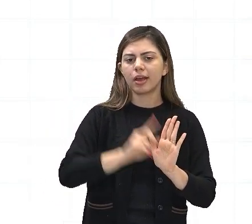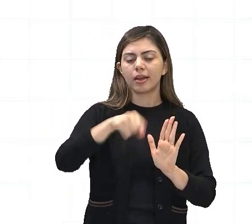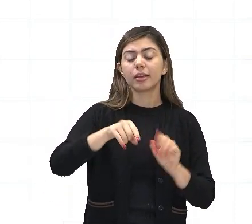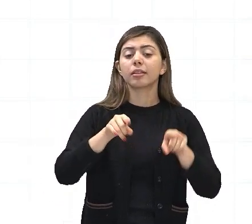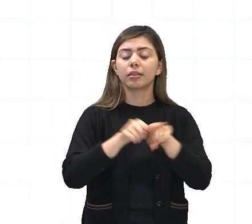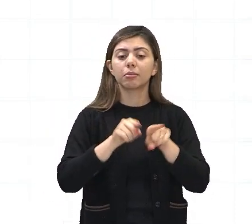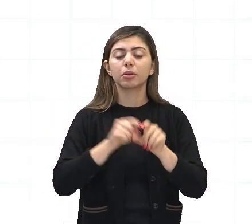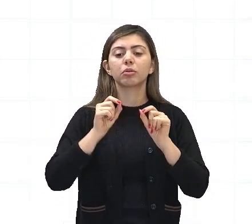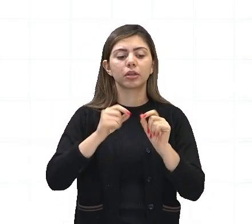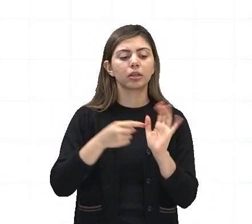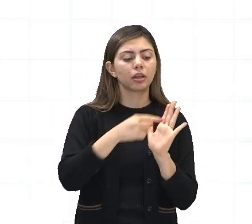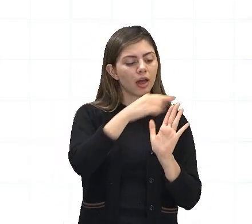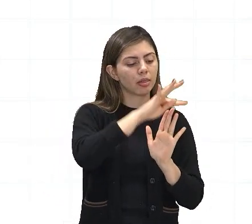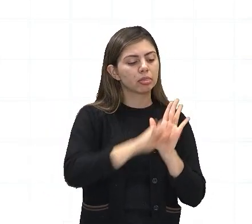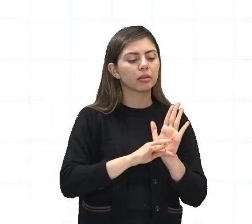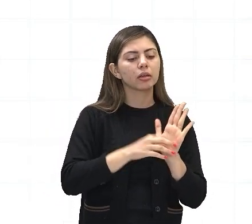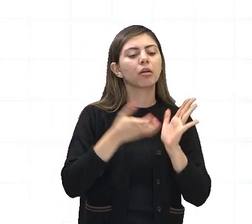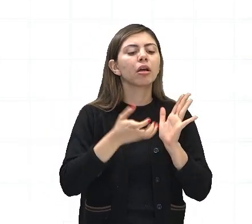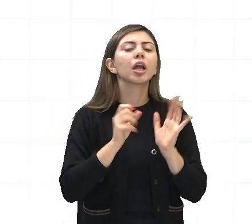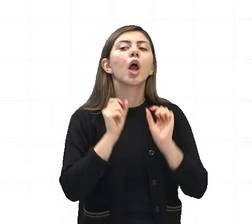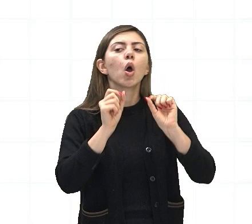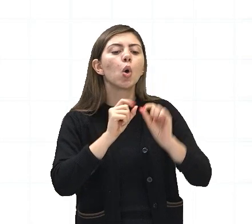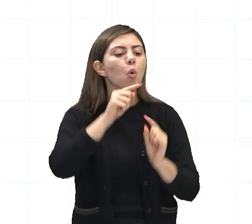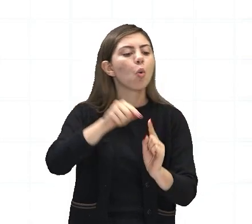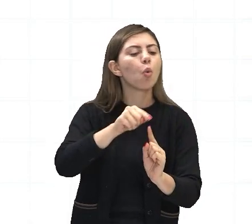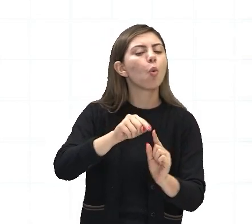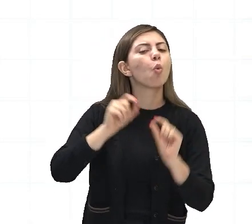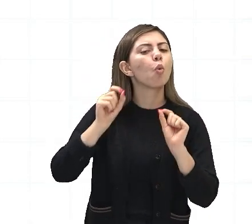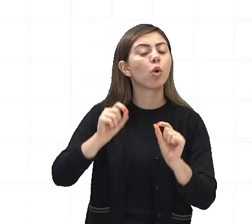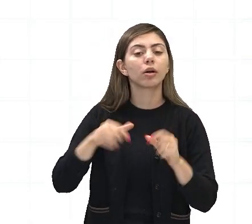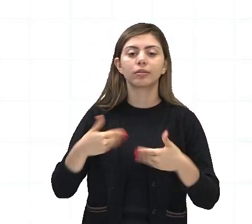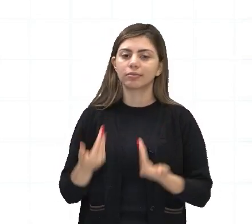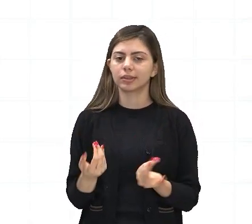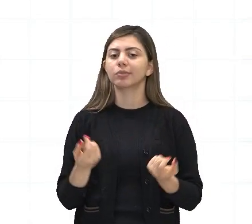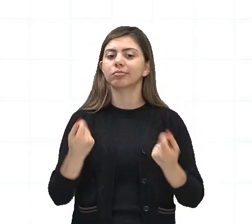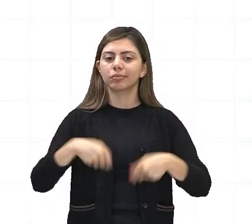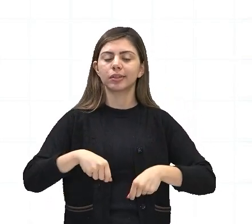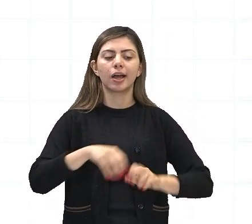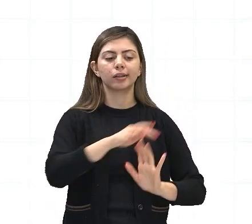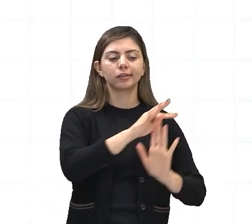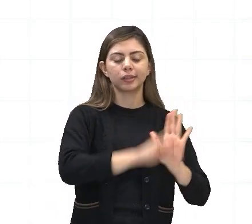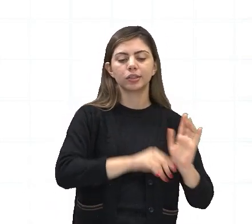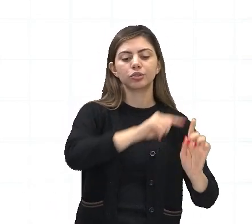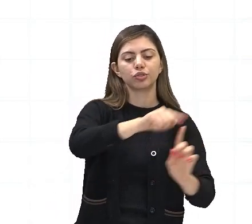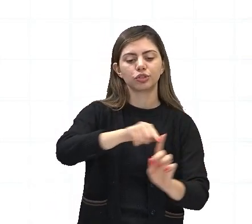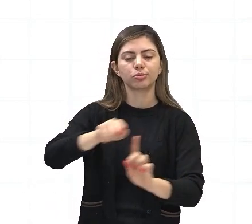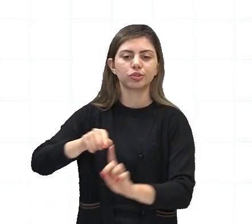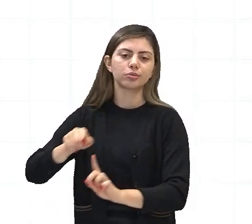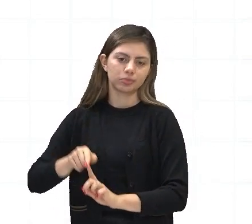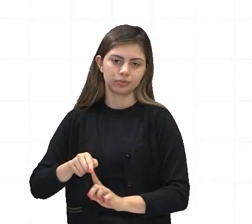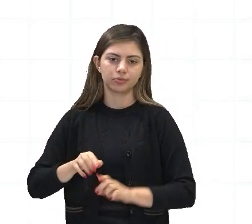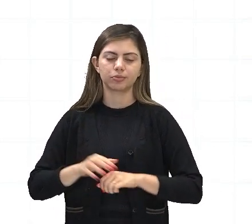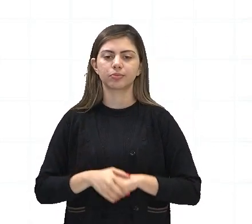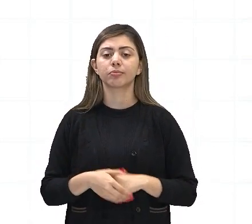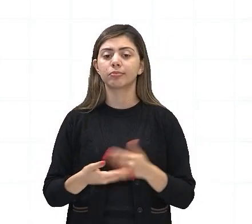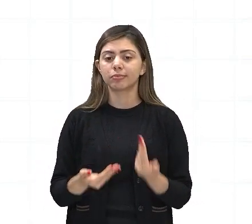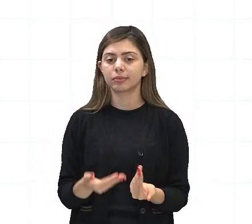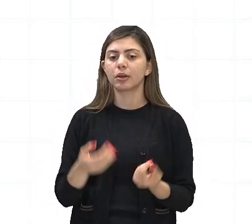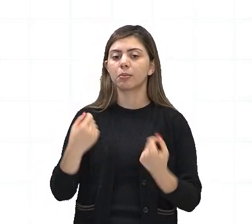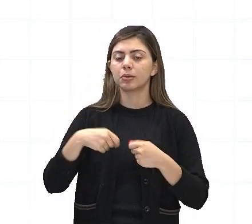comunicativa. Então, desse modo, os textos podem ser diferenciados de acordo com esses